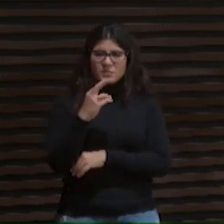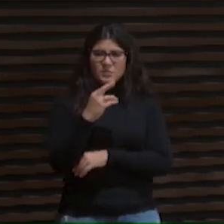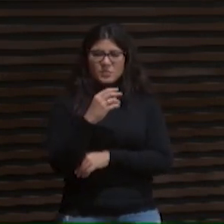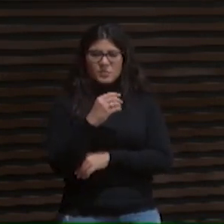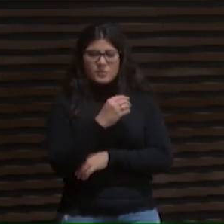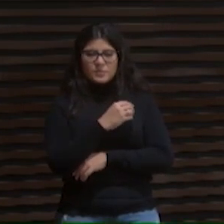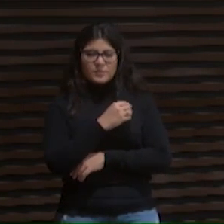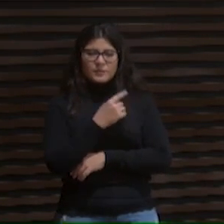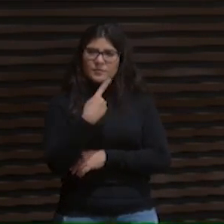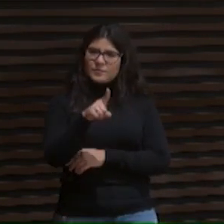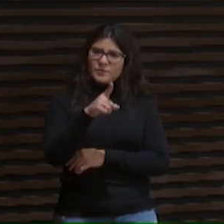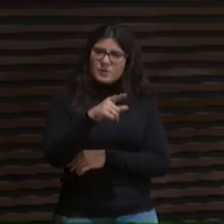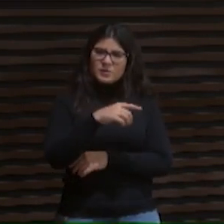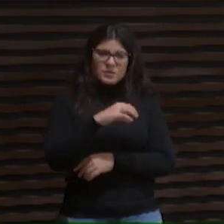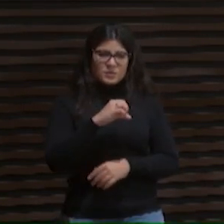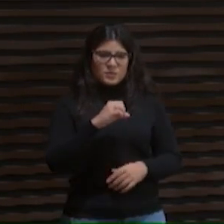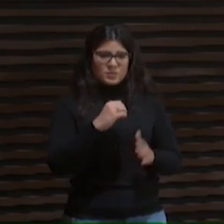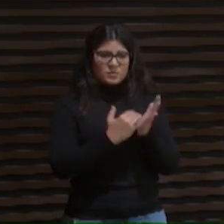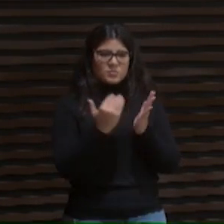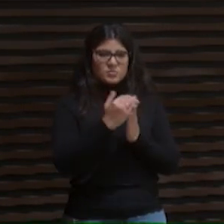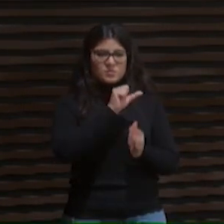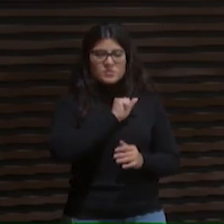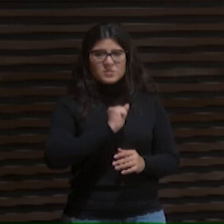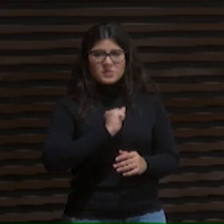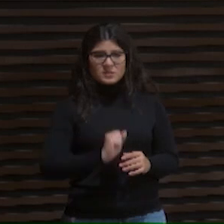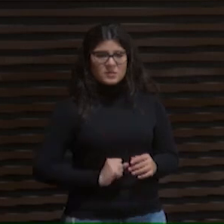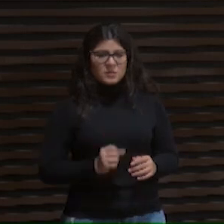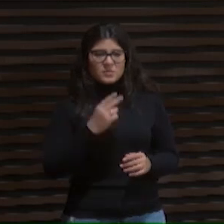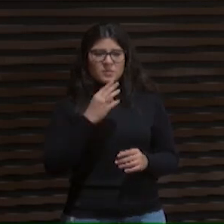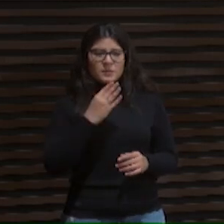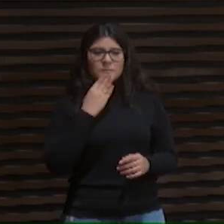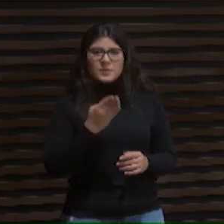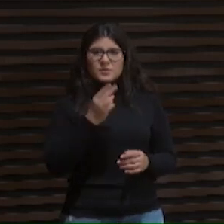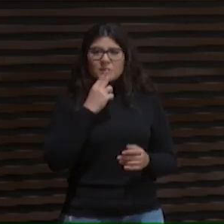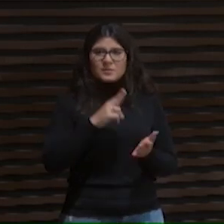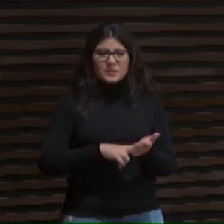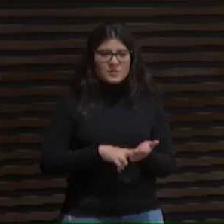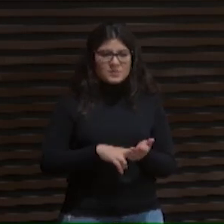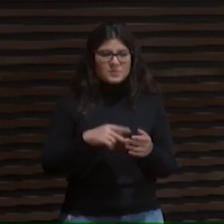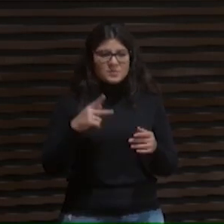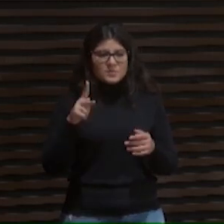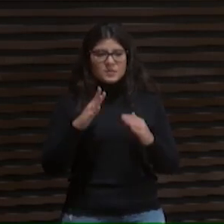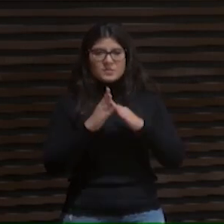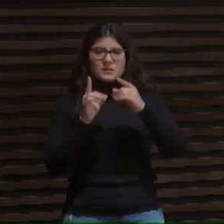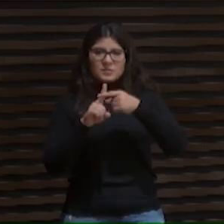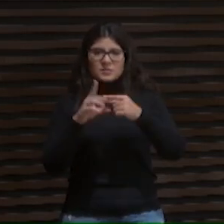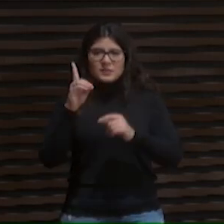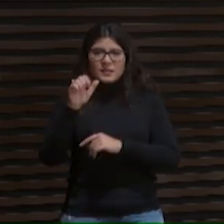sumo sacerdote e lhe pediu cartas para as sinagogas de Damasco, a fim de